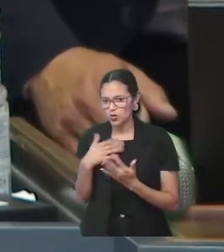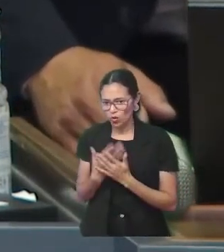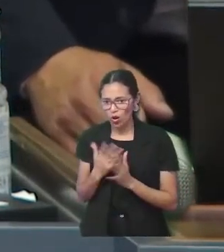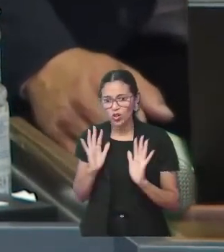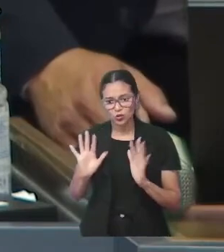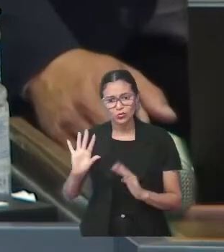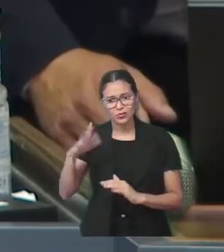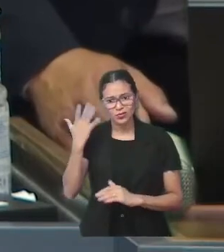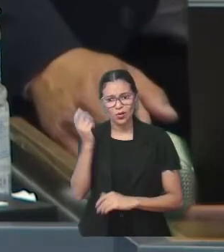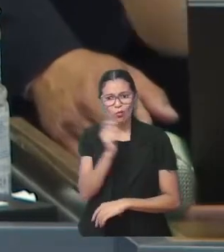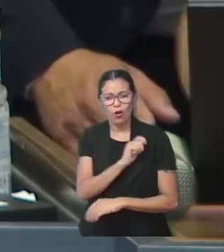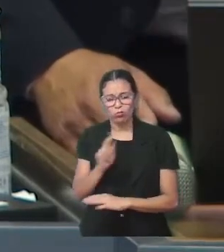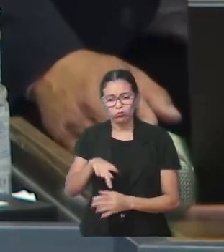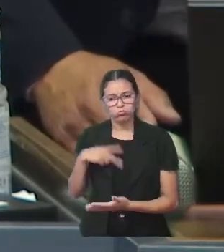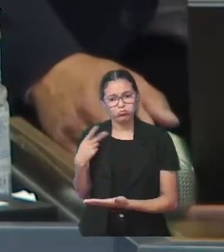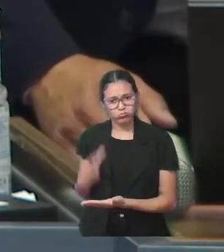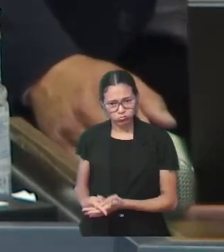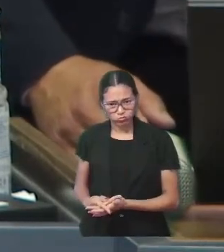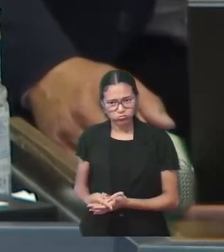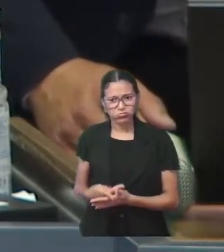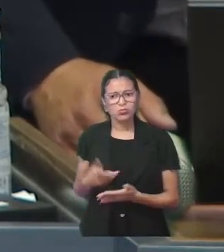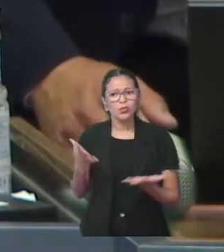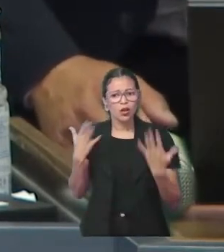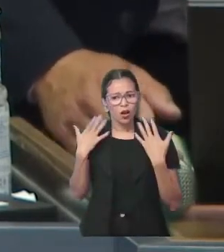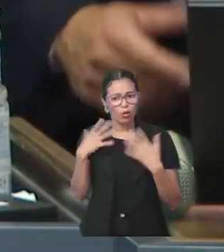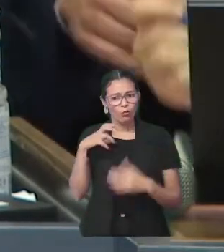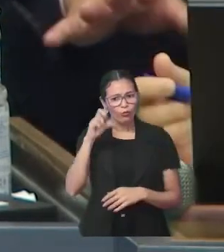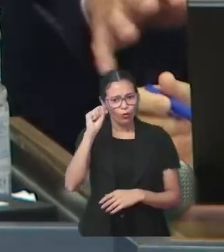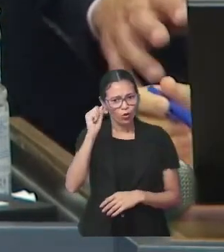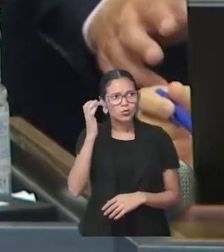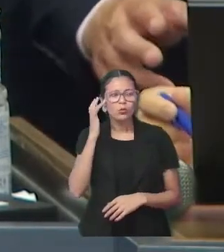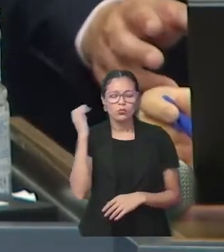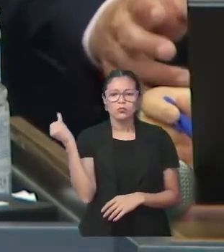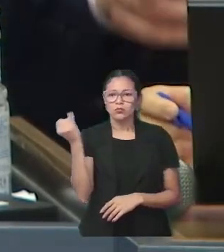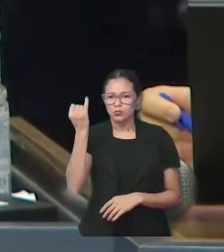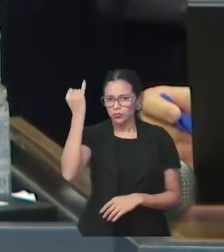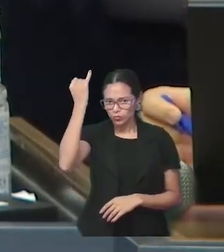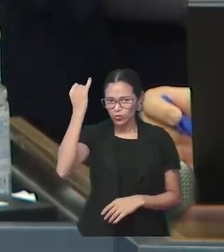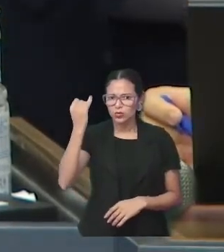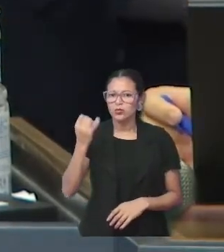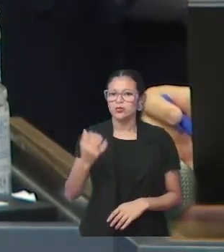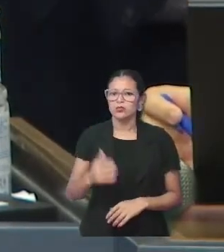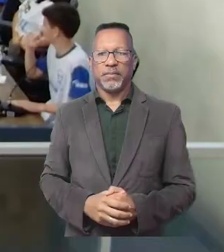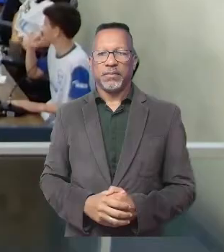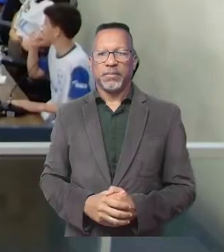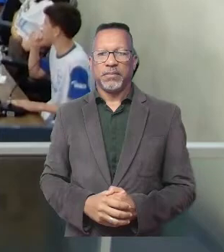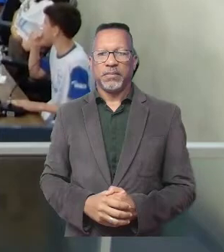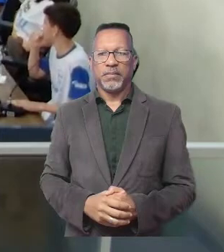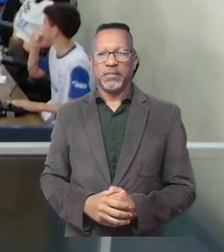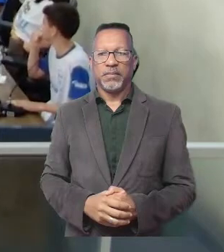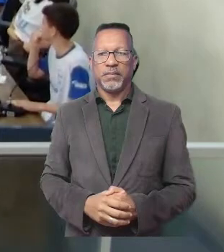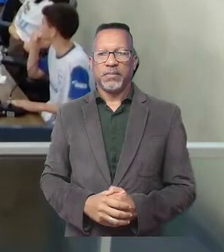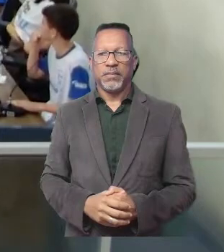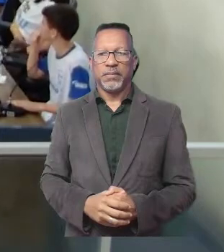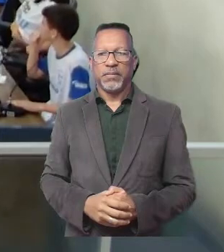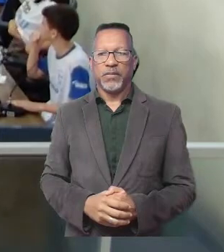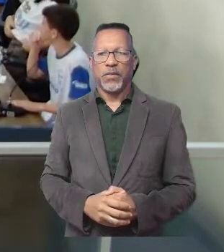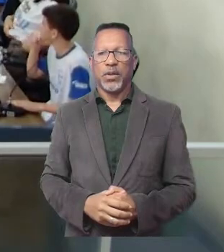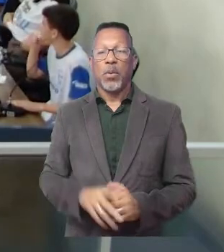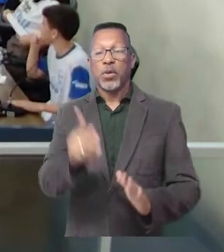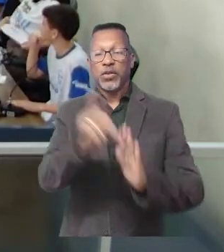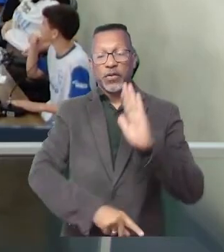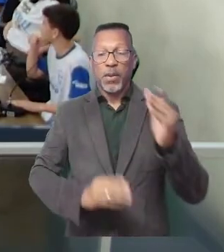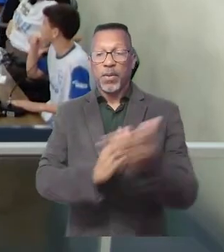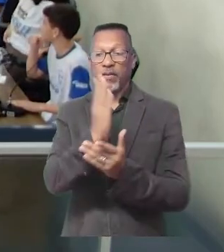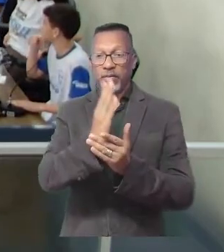desmaiar. Pela onda de calor. Então, eu acho, sim, muito importante ter esse conforto. O projeto foi